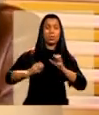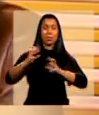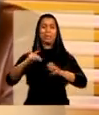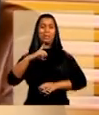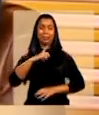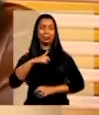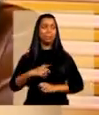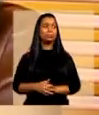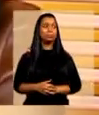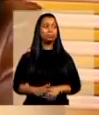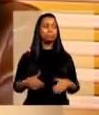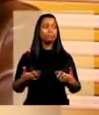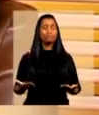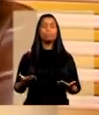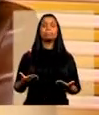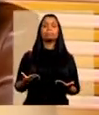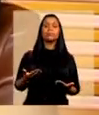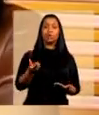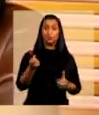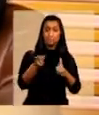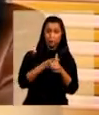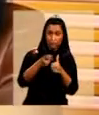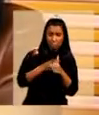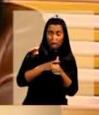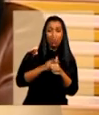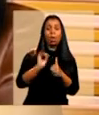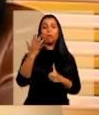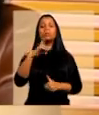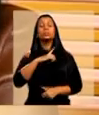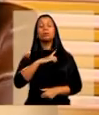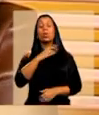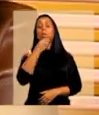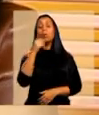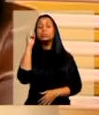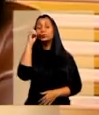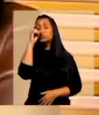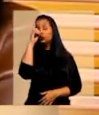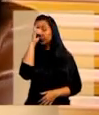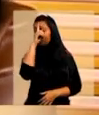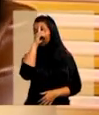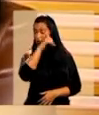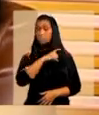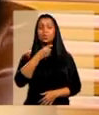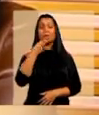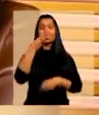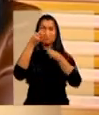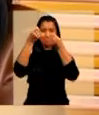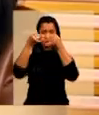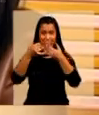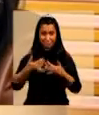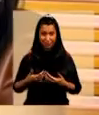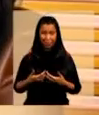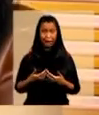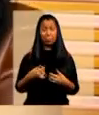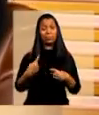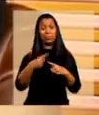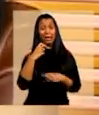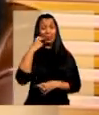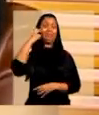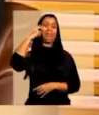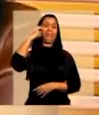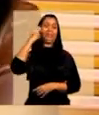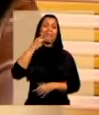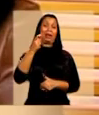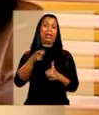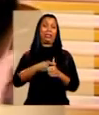os conflitos, né? E geralmente o endividamento acontece e os homens demoram muito para falar, por vergonha, né?